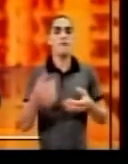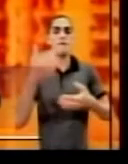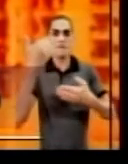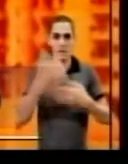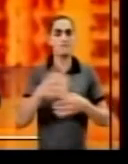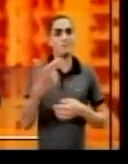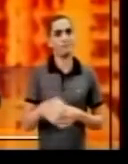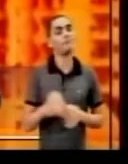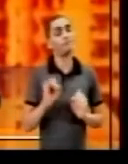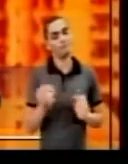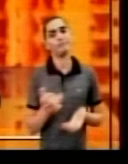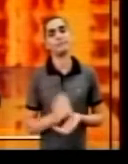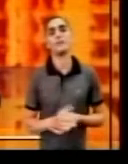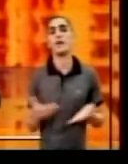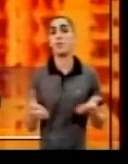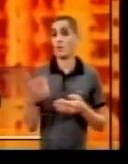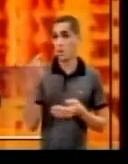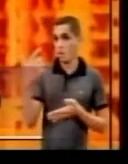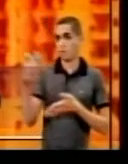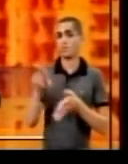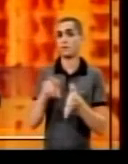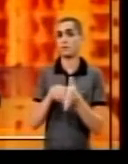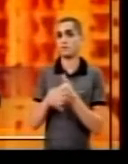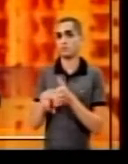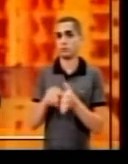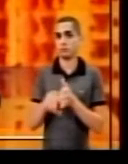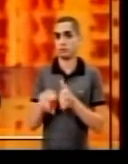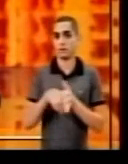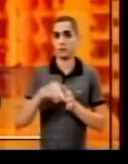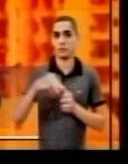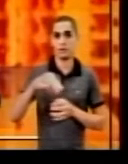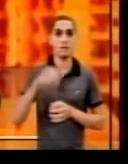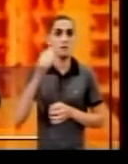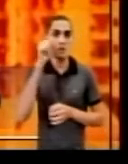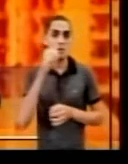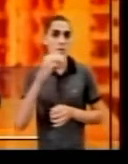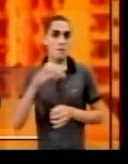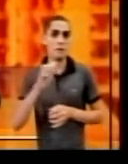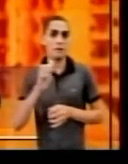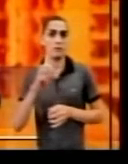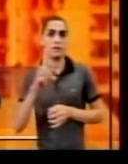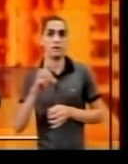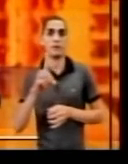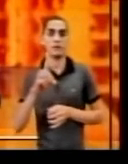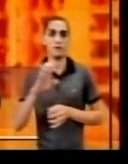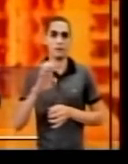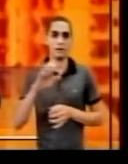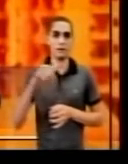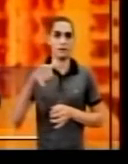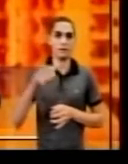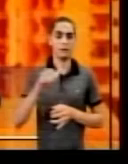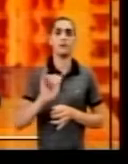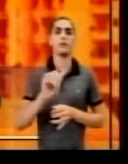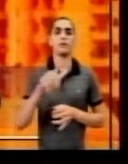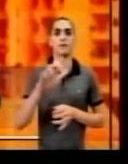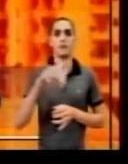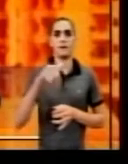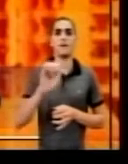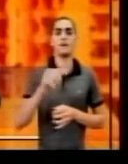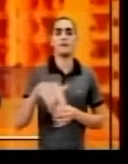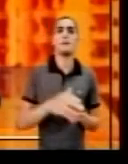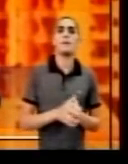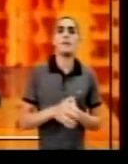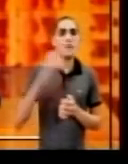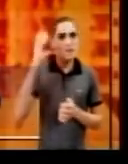pergunta da jornalista Madeline Boer, também da Rádio CBN. Ela diz, há uma previsão para a queda da média móvel